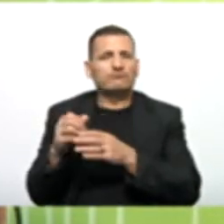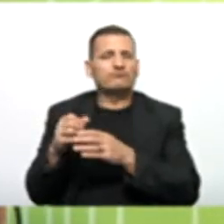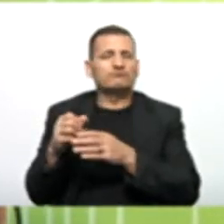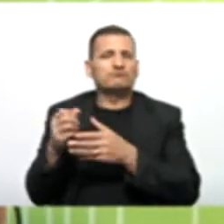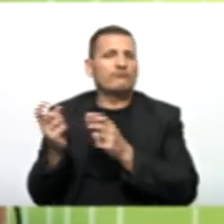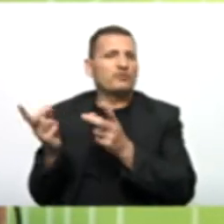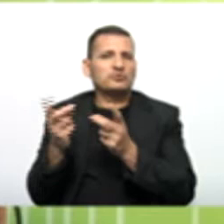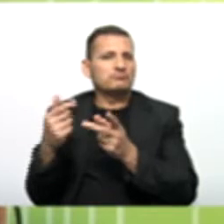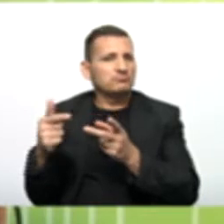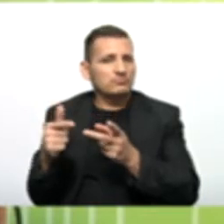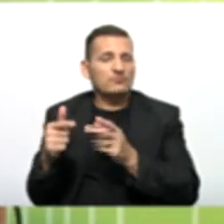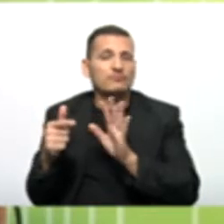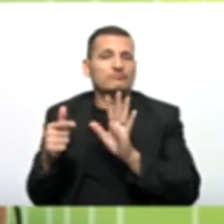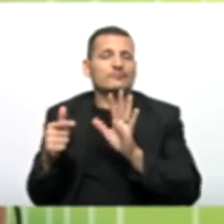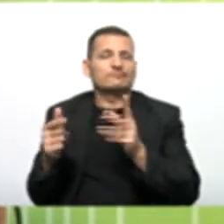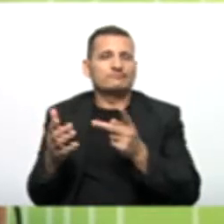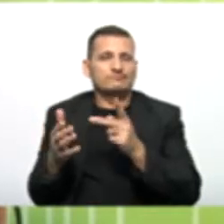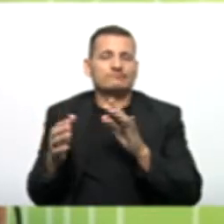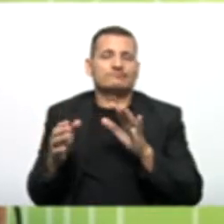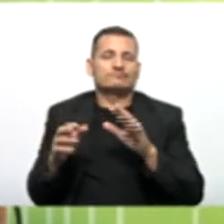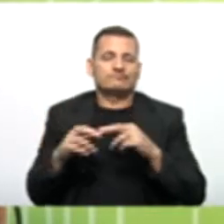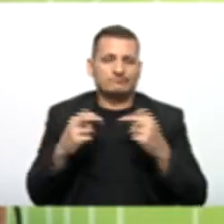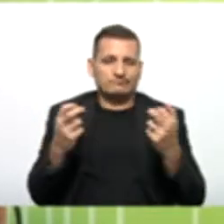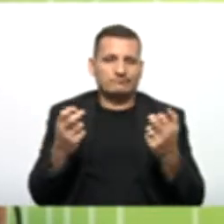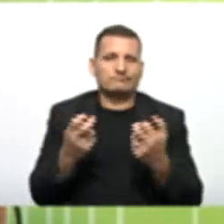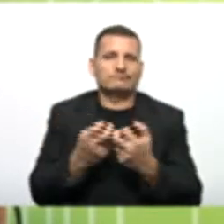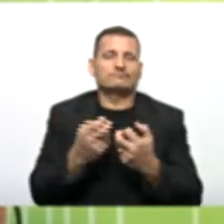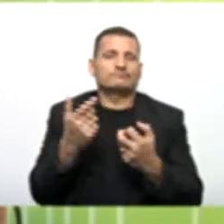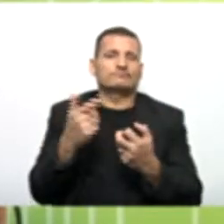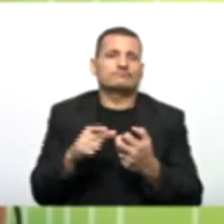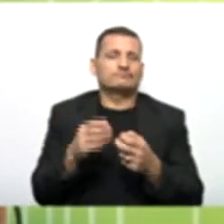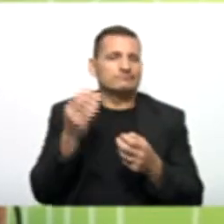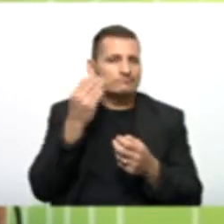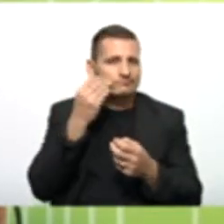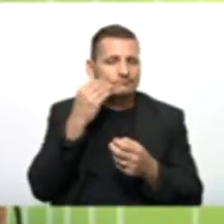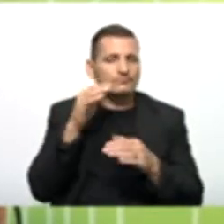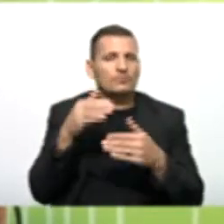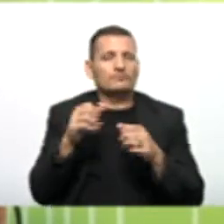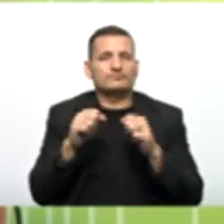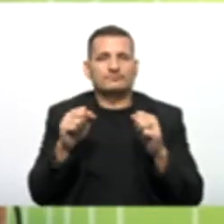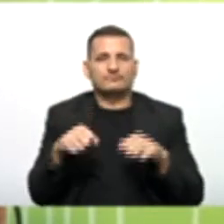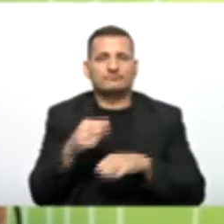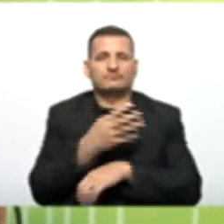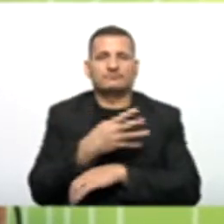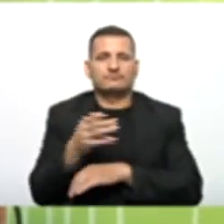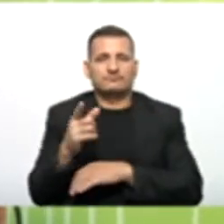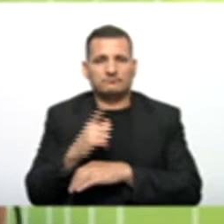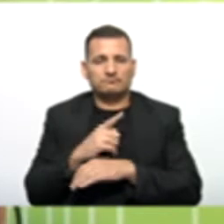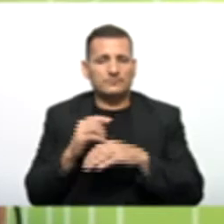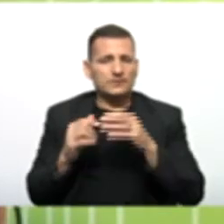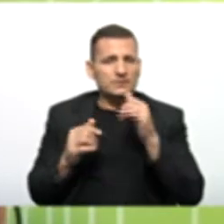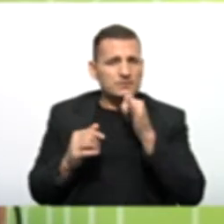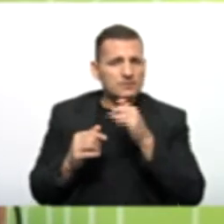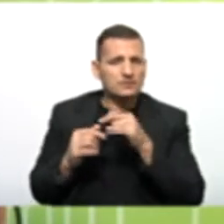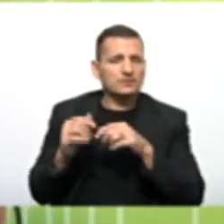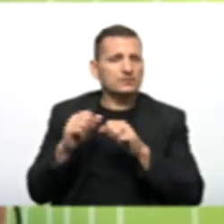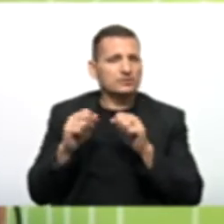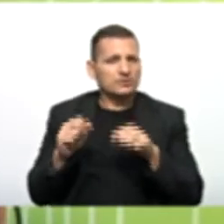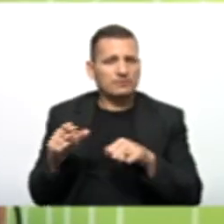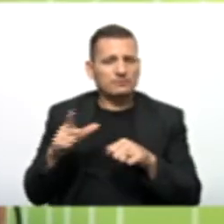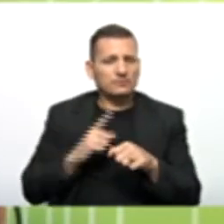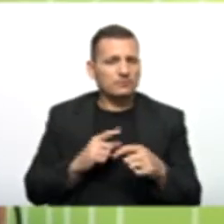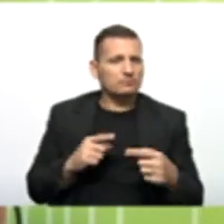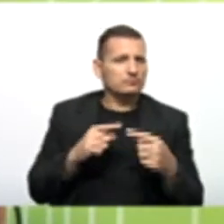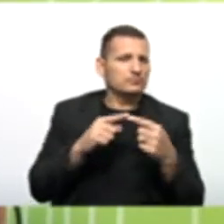equipe de novo, vai verificar qual é o software que a Microsoft tem disponível, verificar se ele atende, se ele é compatível,